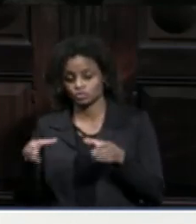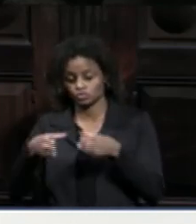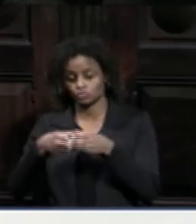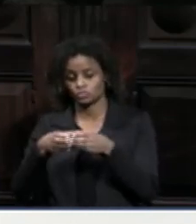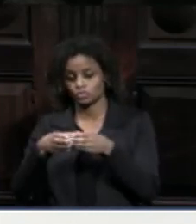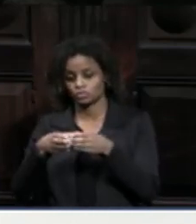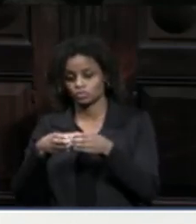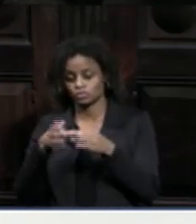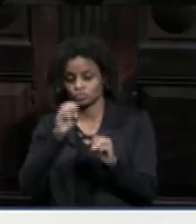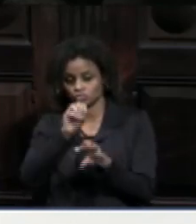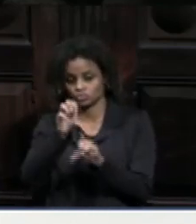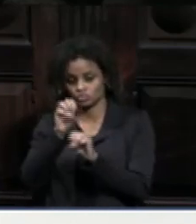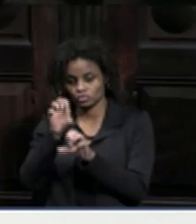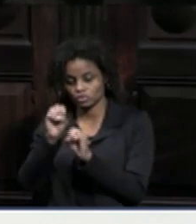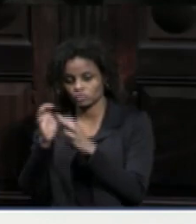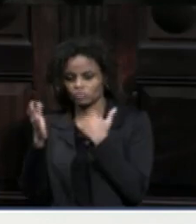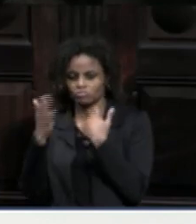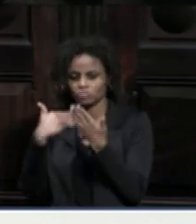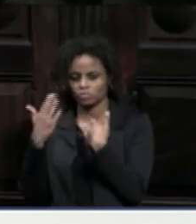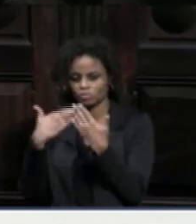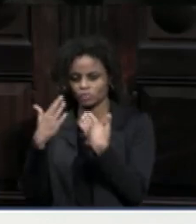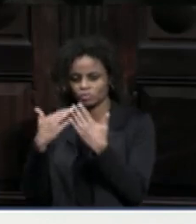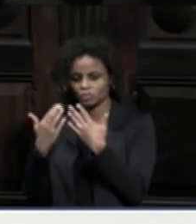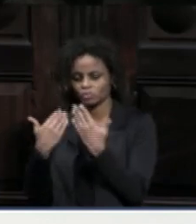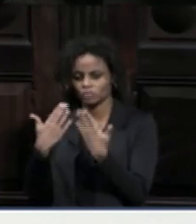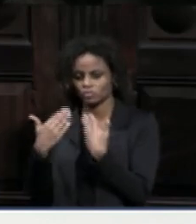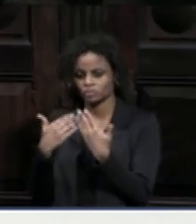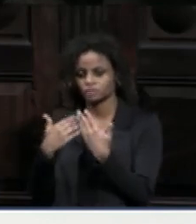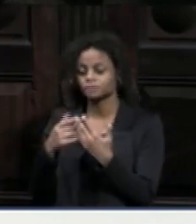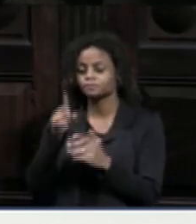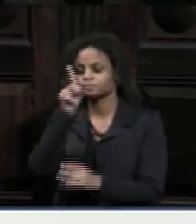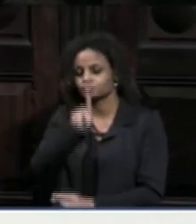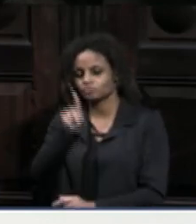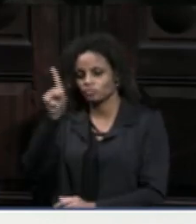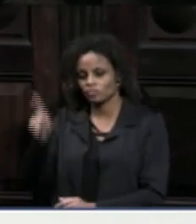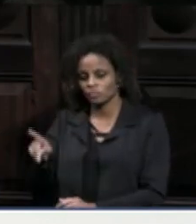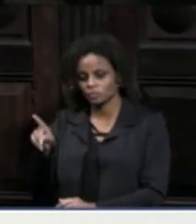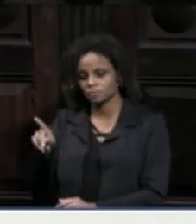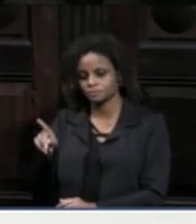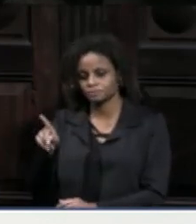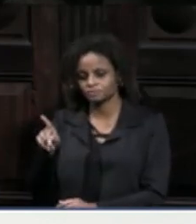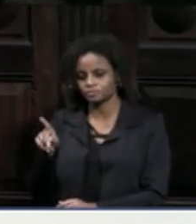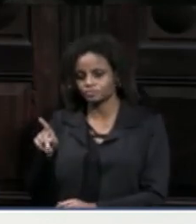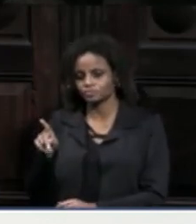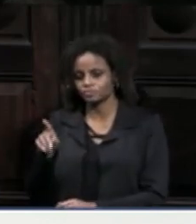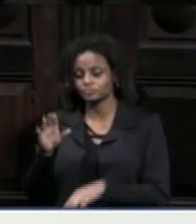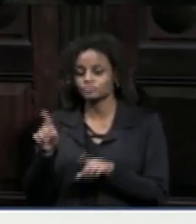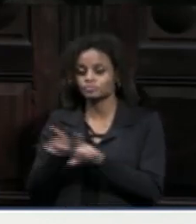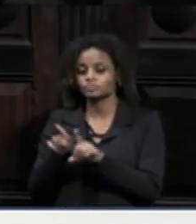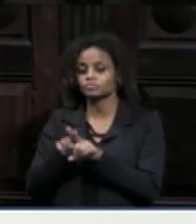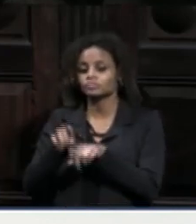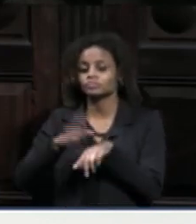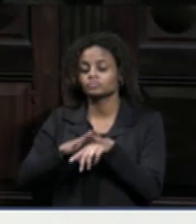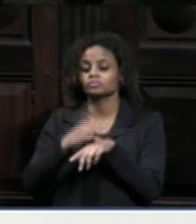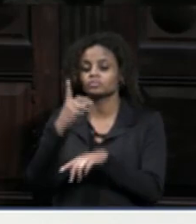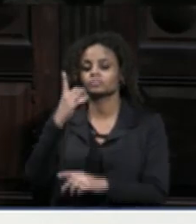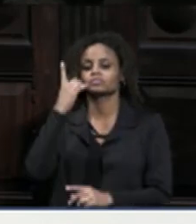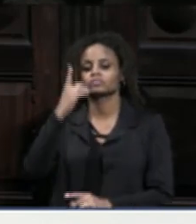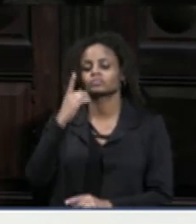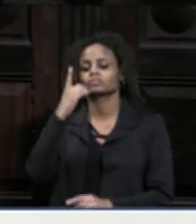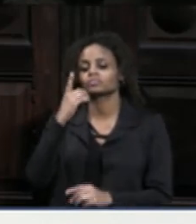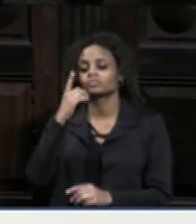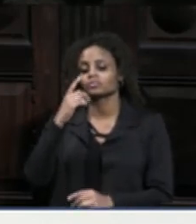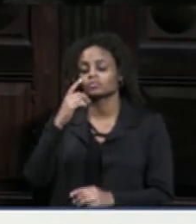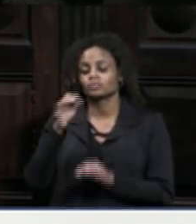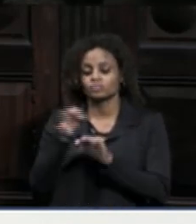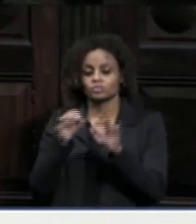Educação discutir com o corpo discente e o corpo docente e o autor do projeto em audiência